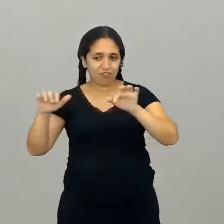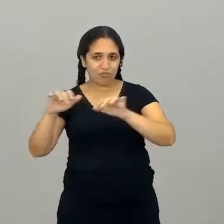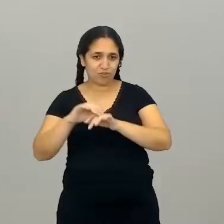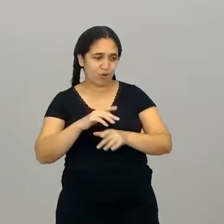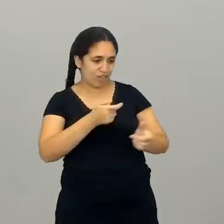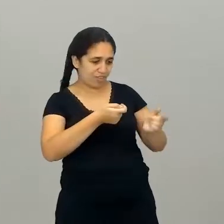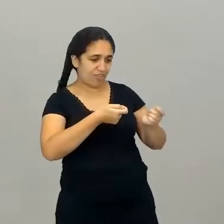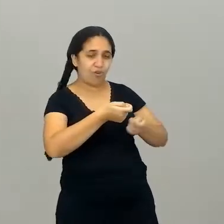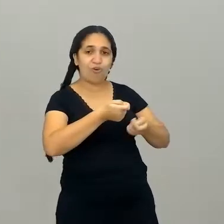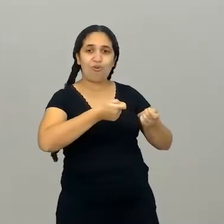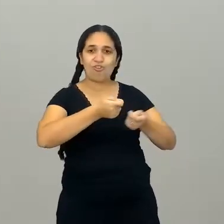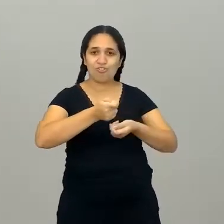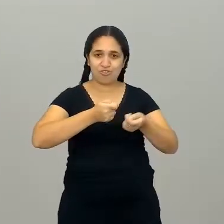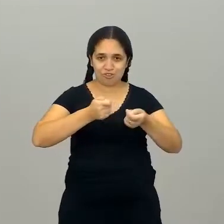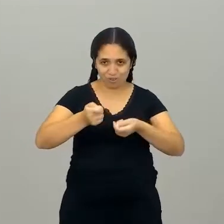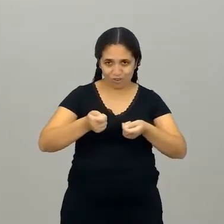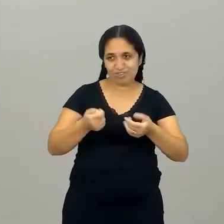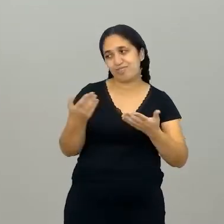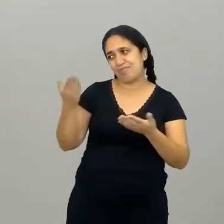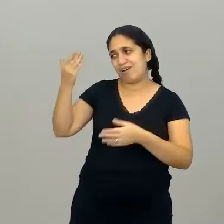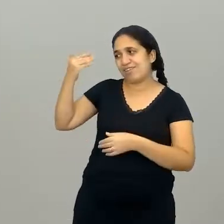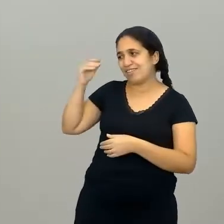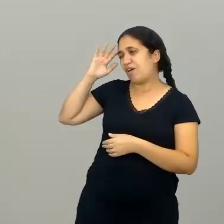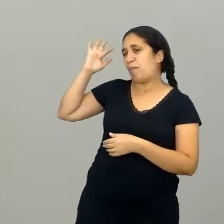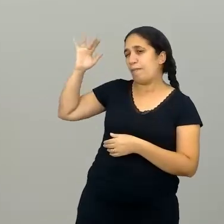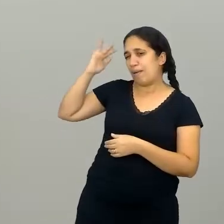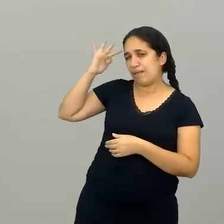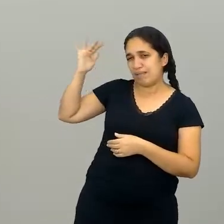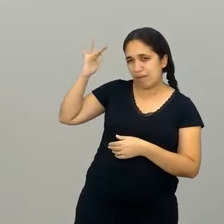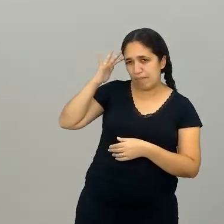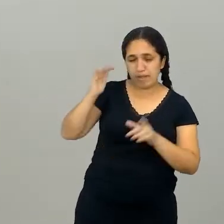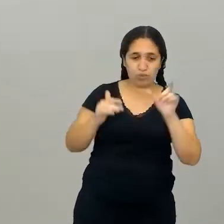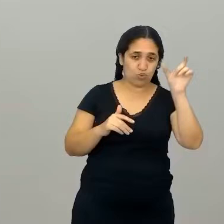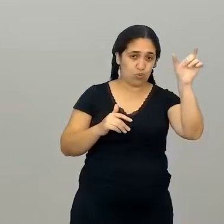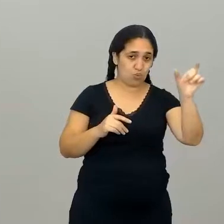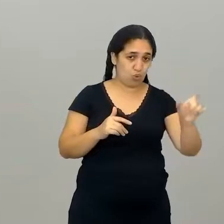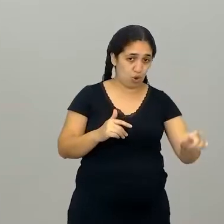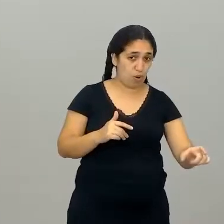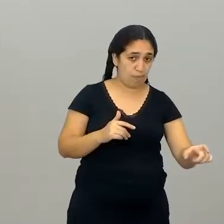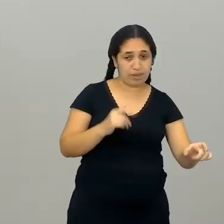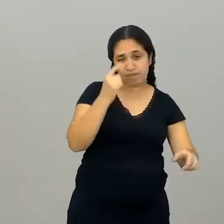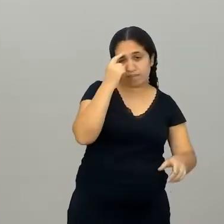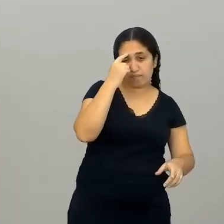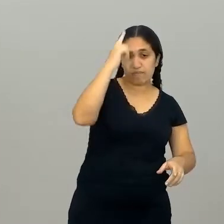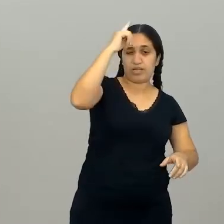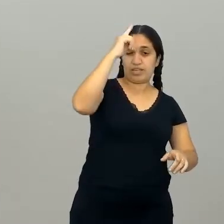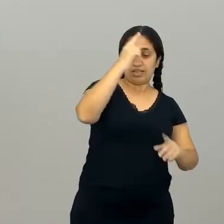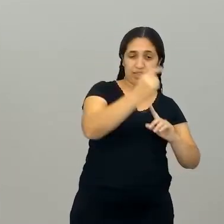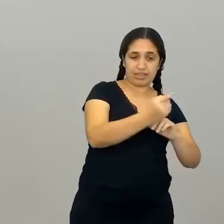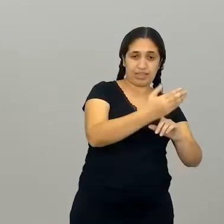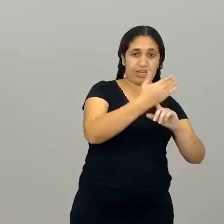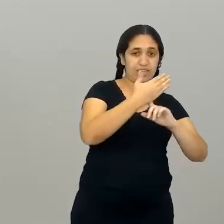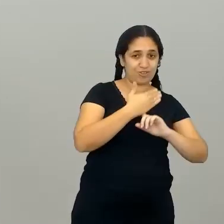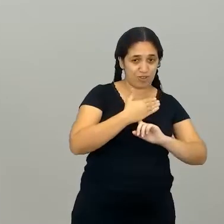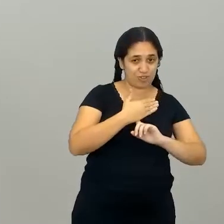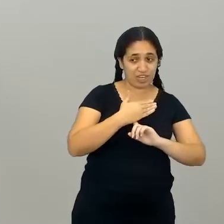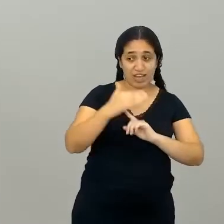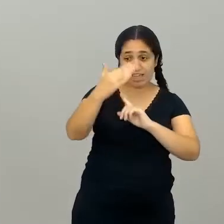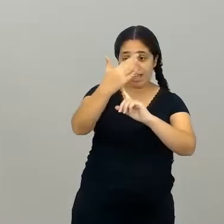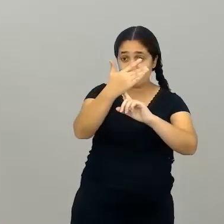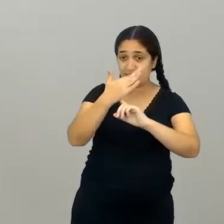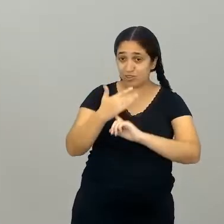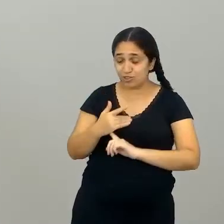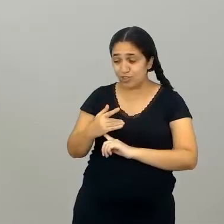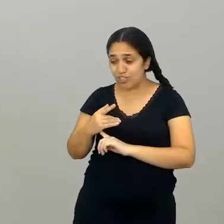claro, como diziam os pensadores, o homem inventa a tecnologia e a tecnologia reinventa o